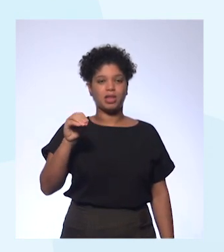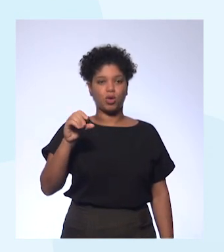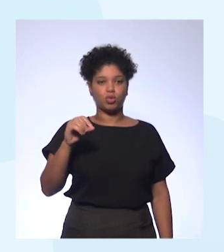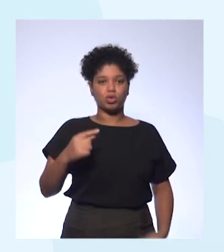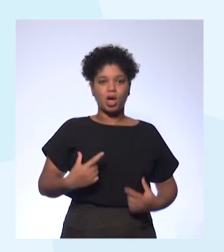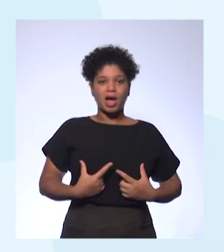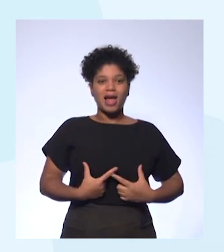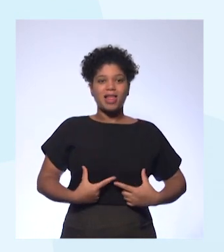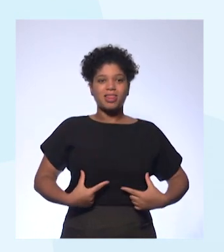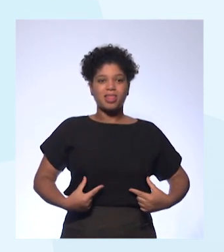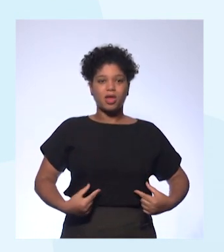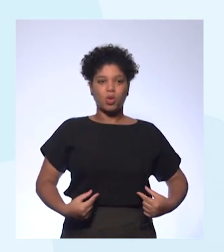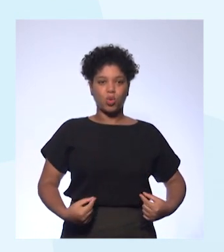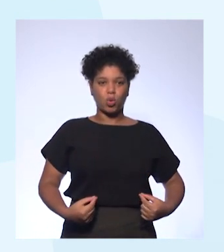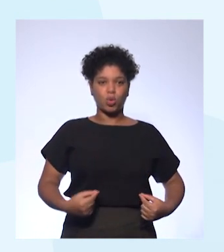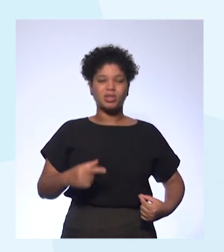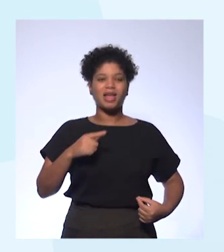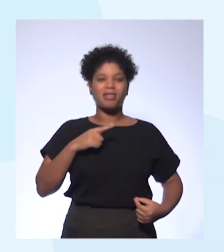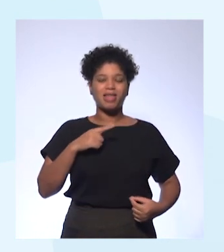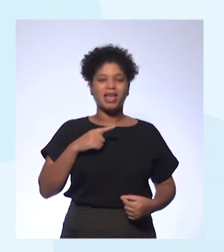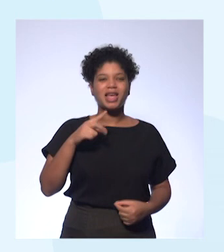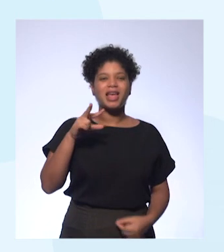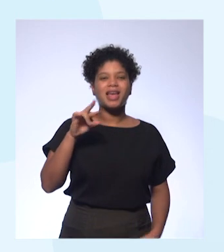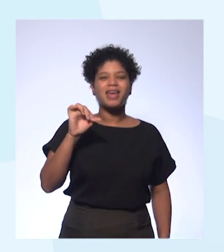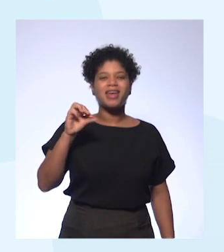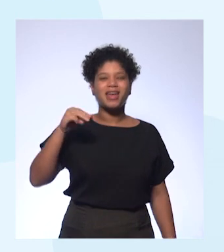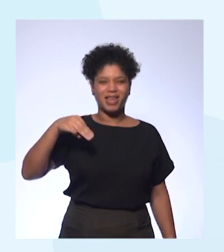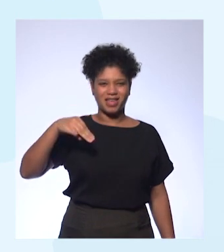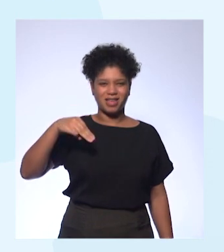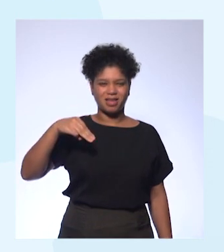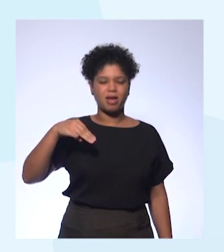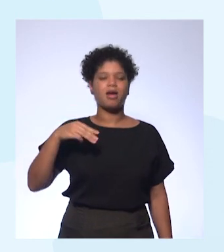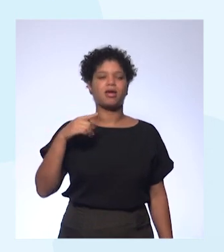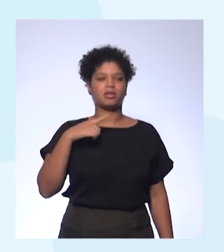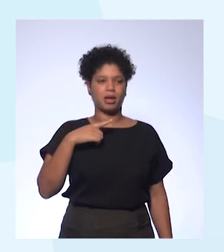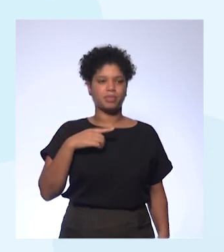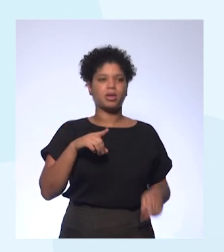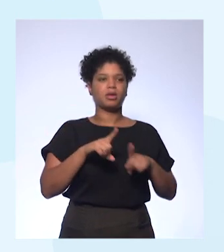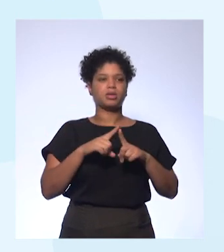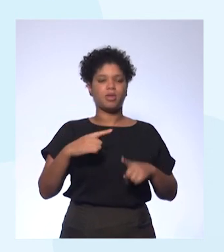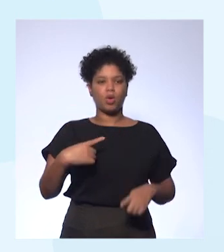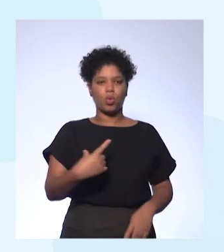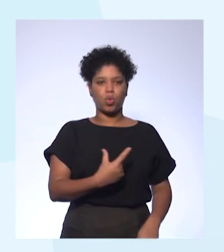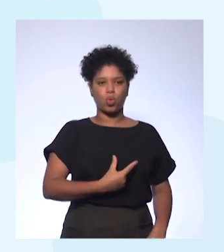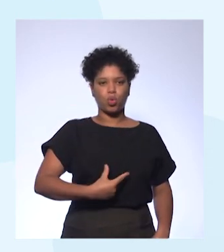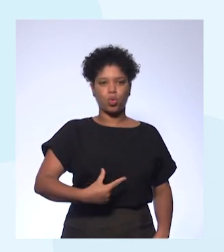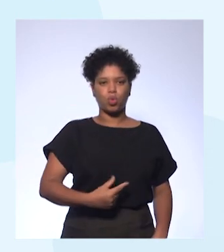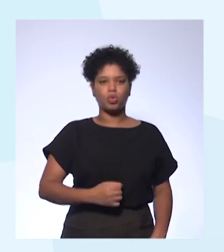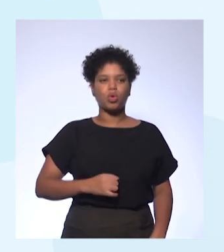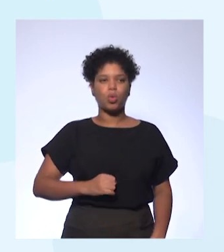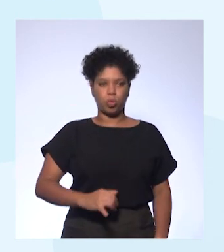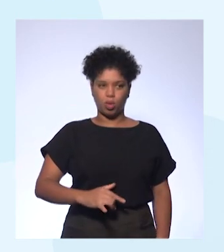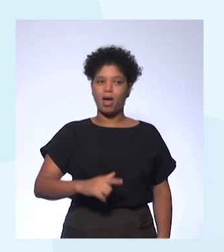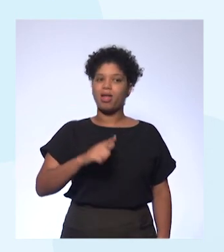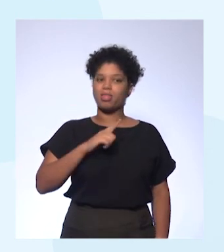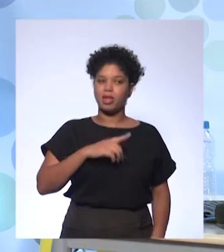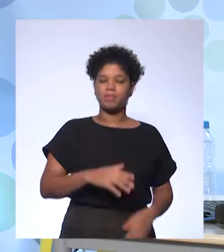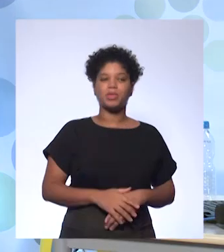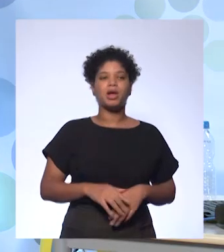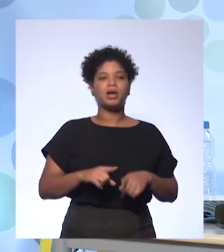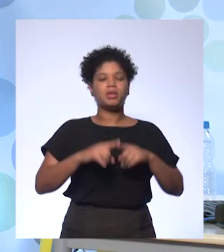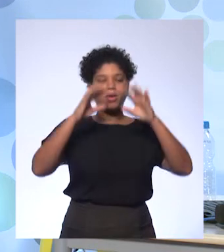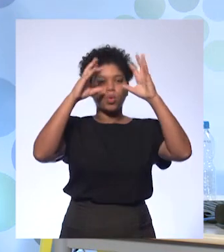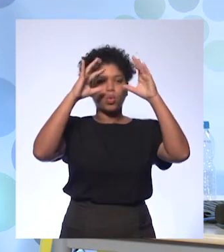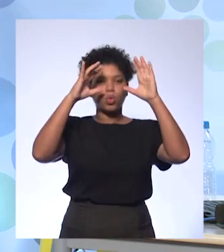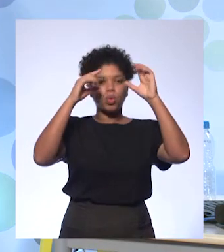mais rudimentar, né? Não comparado com o nosso, e poros excretores também. O sistema nervoso também é ganglionar, né?